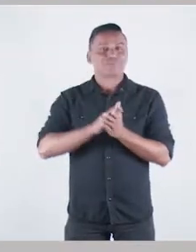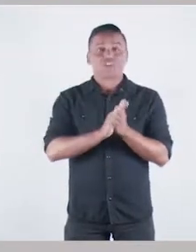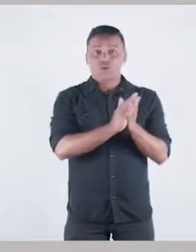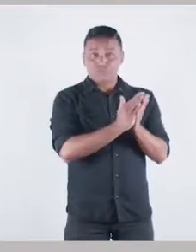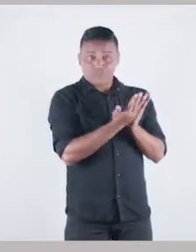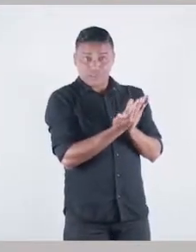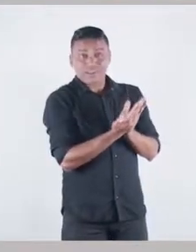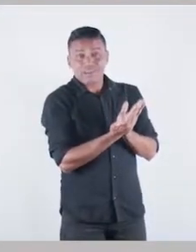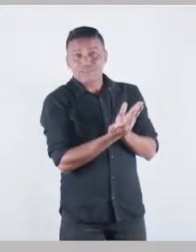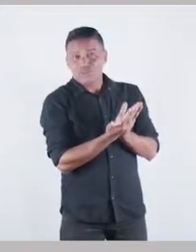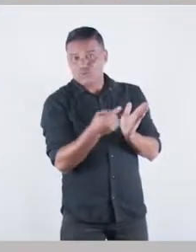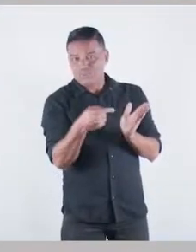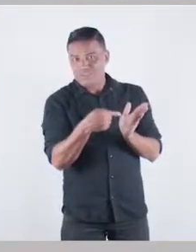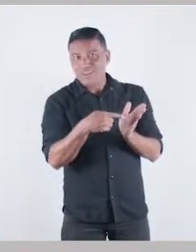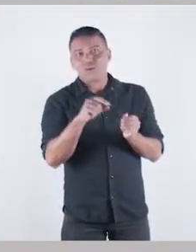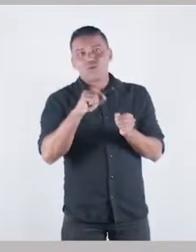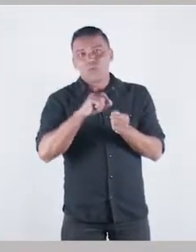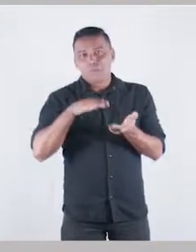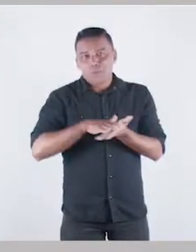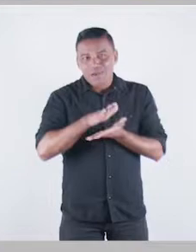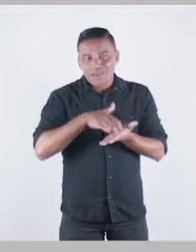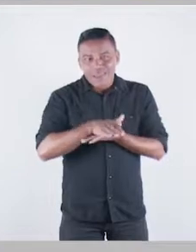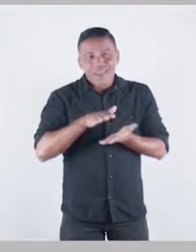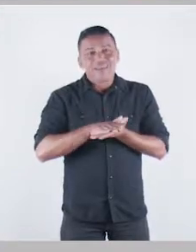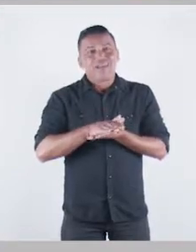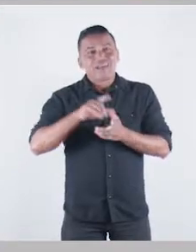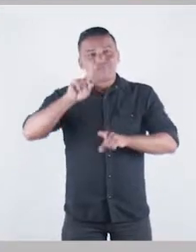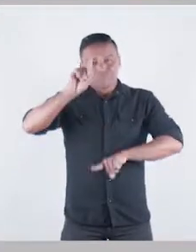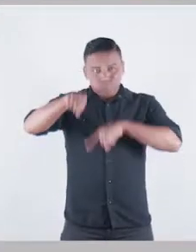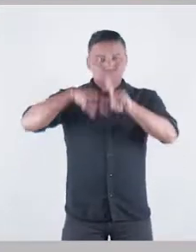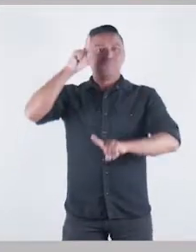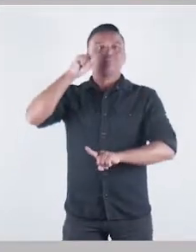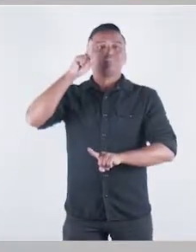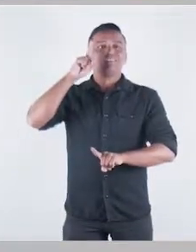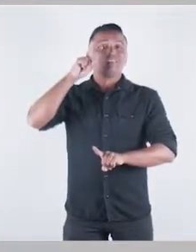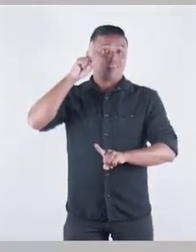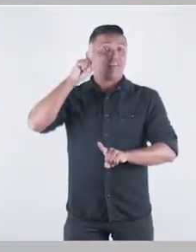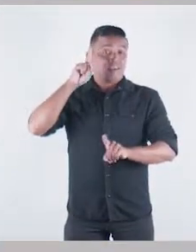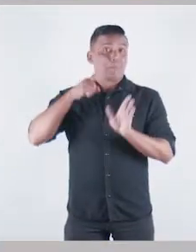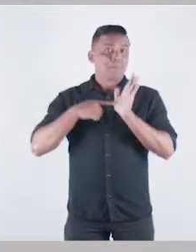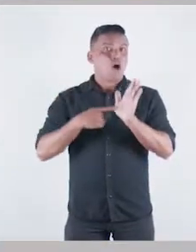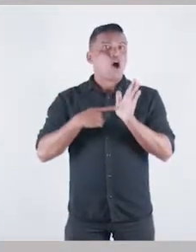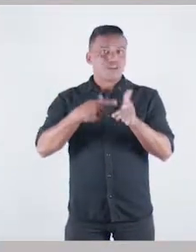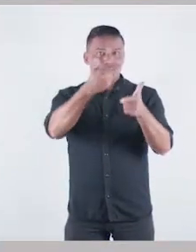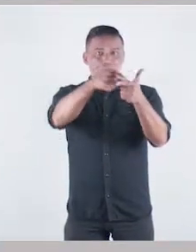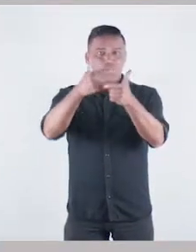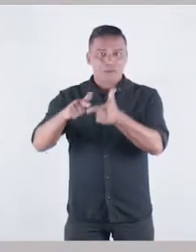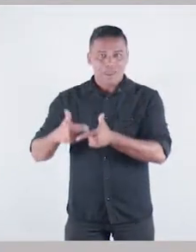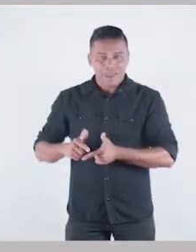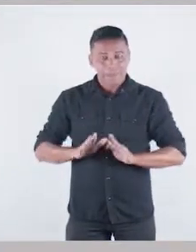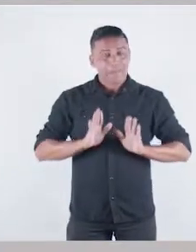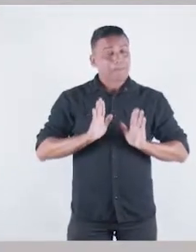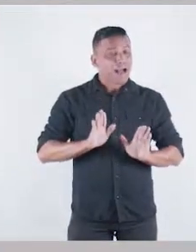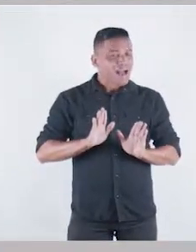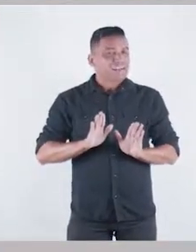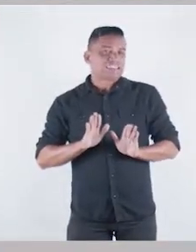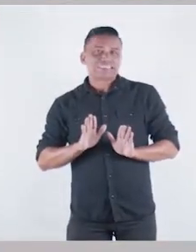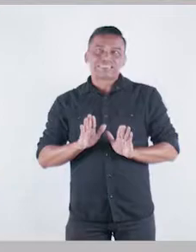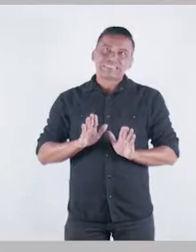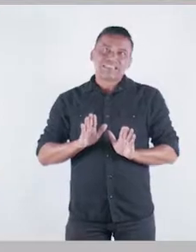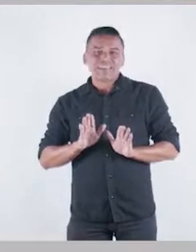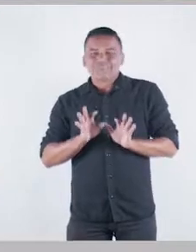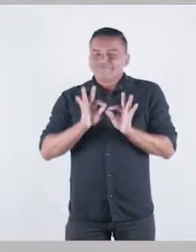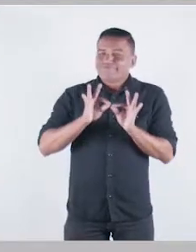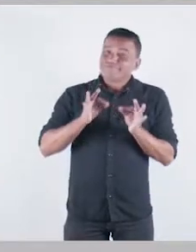uma guinada e ele tem embora eu trate dessas questões, ele tem um caráter bastante intimista,